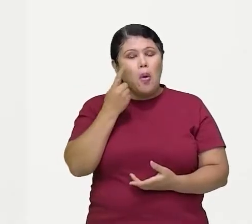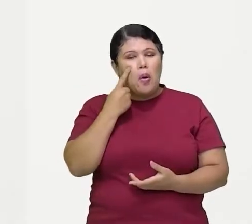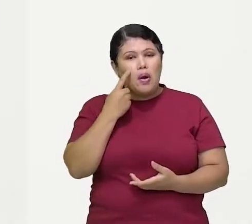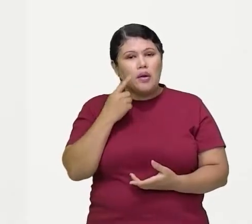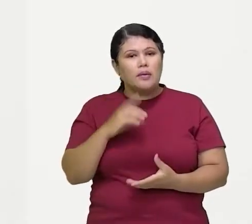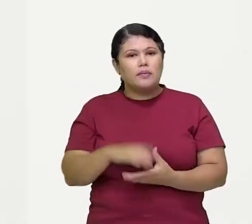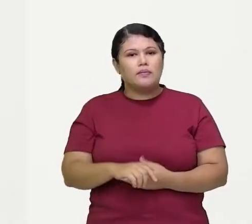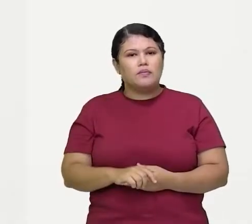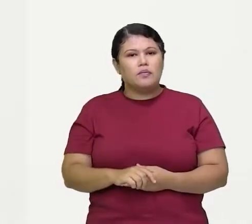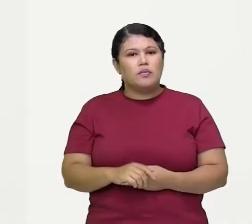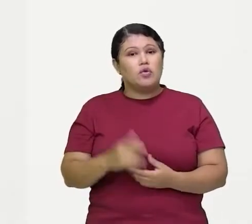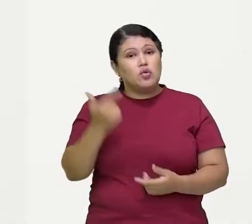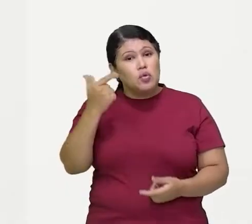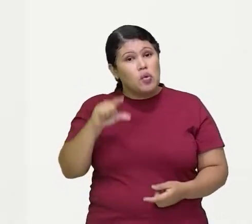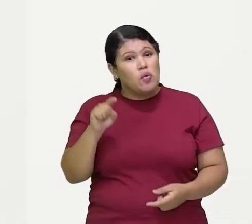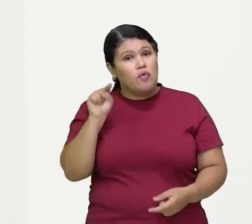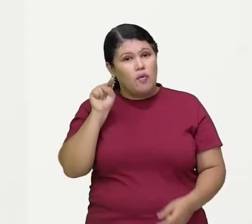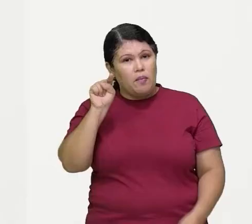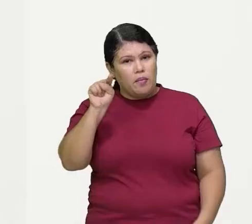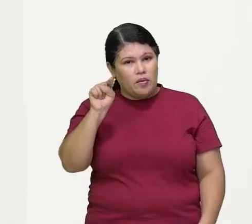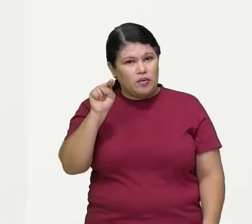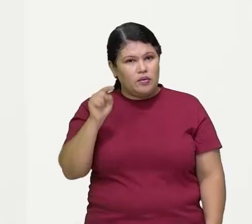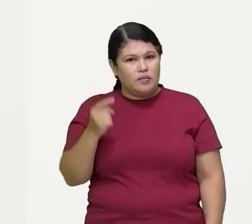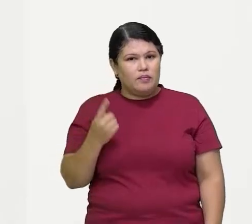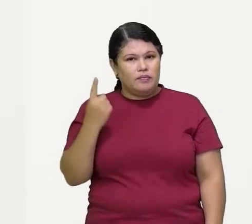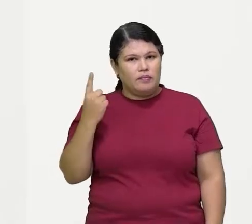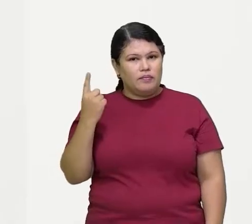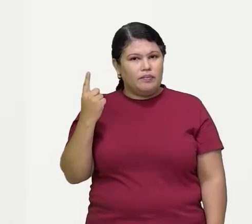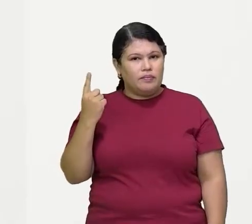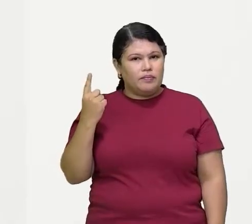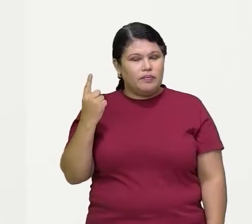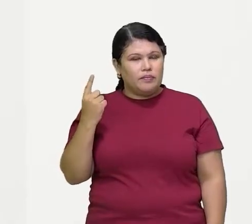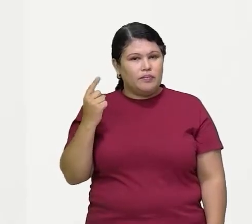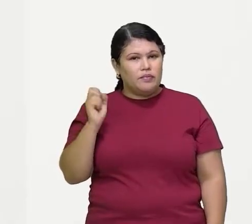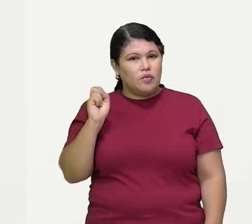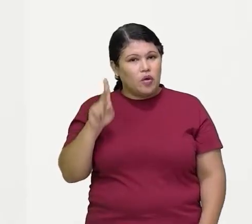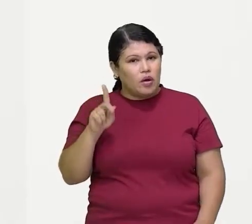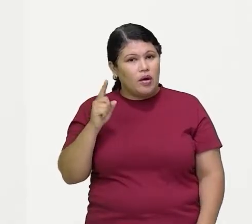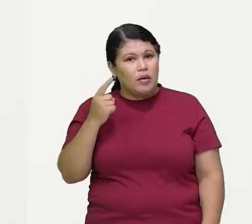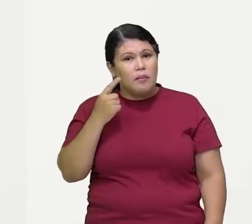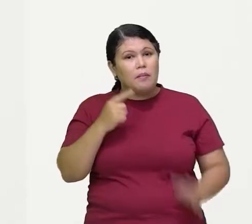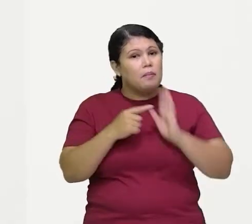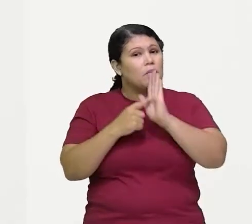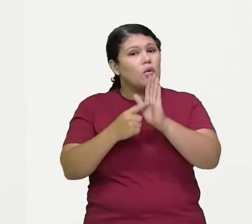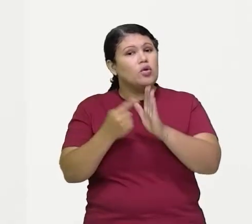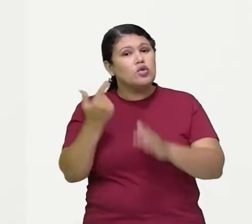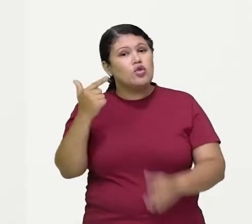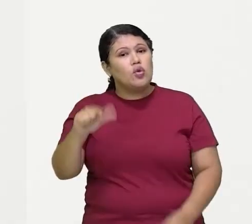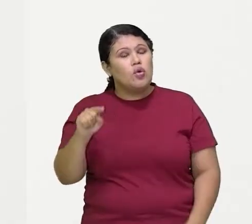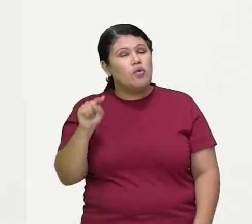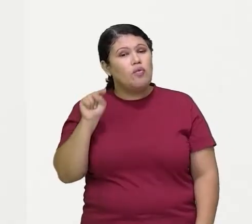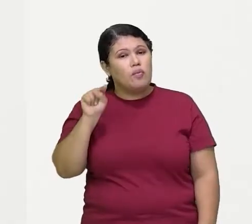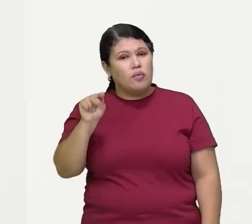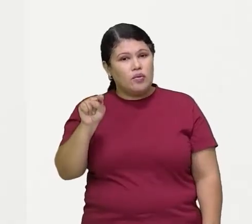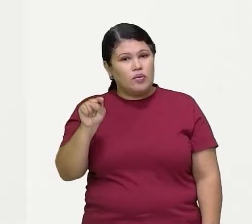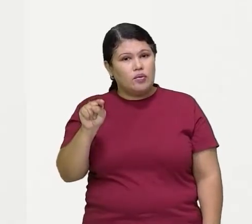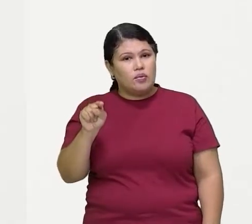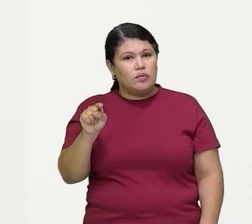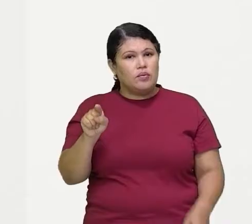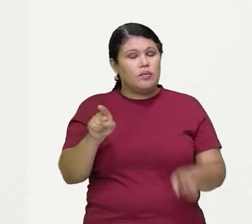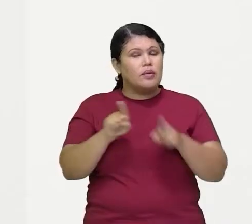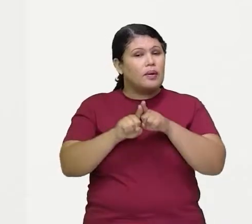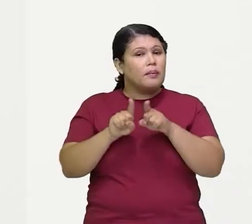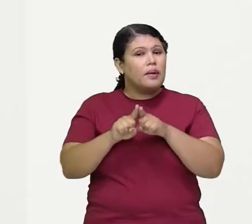Olha ele aqui, aparece de novo. Ó. Tá vendo aqui? Ó? Ok? Aparece de novo o ponto. Aqui